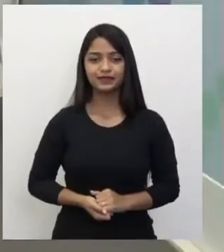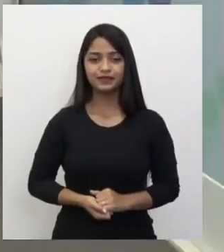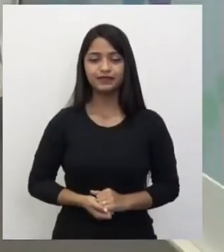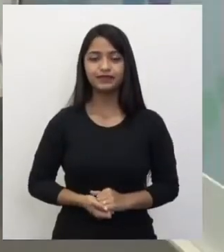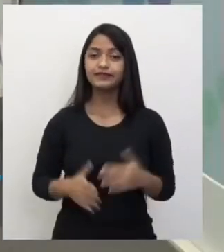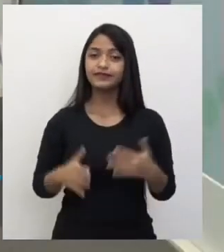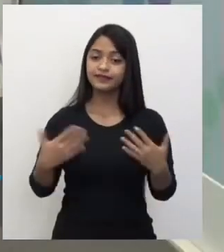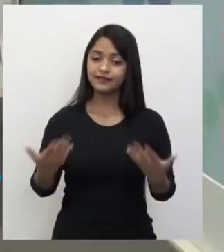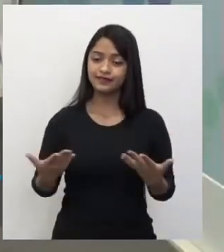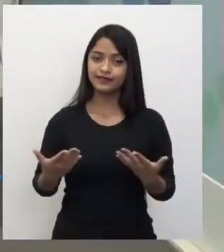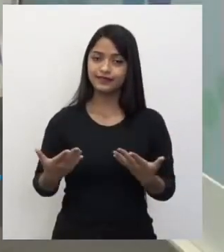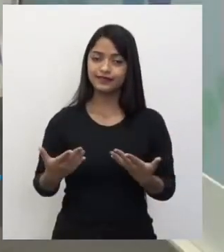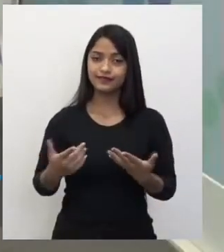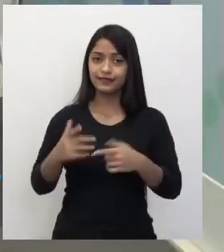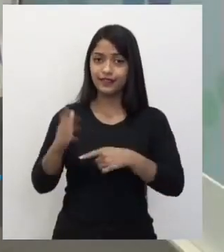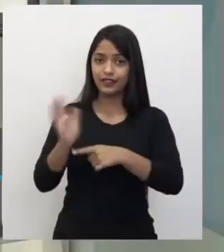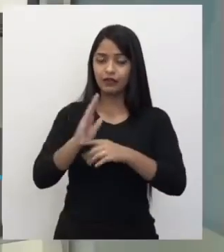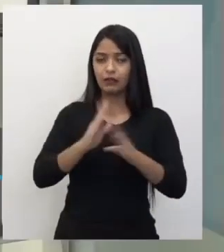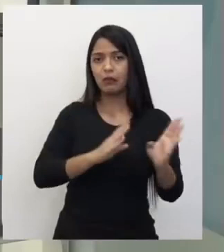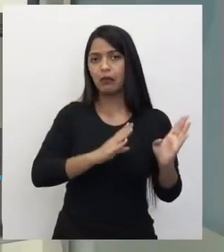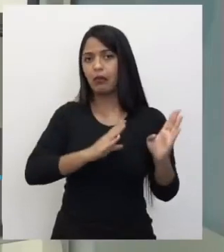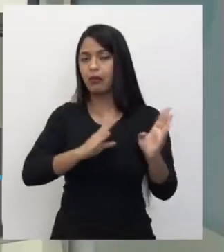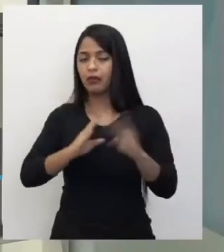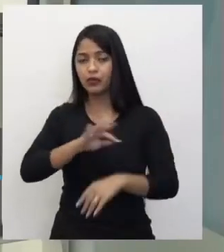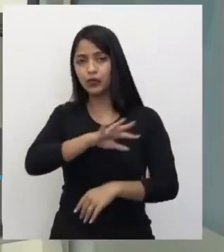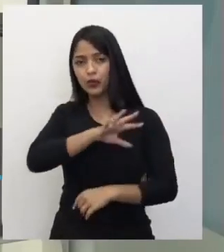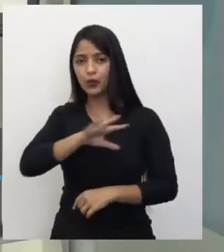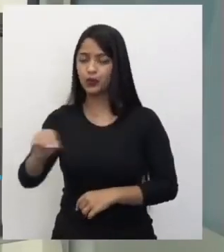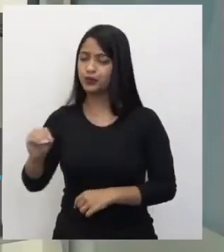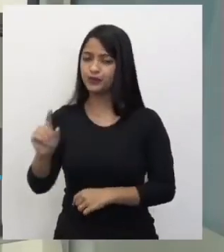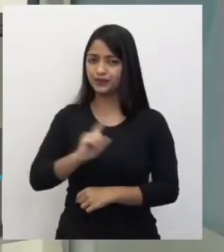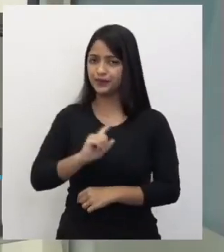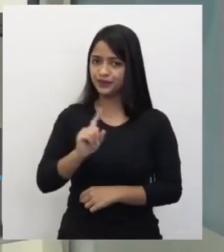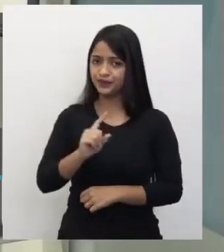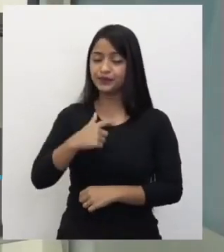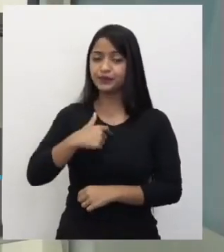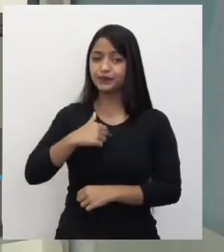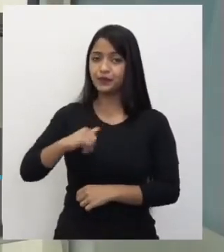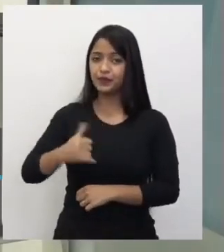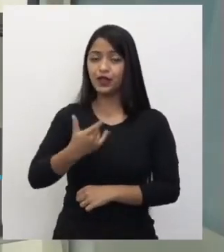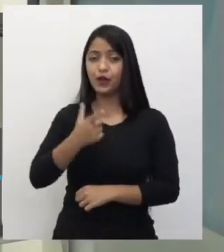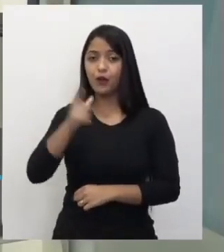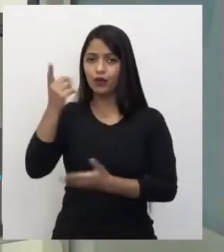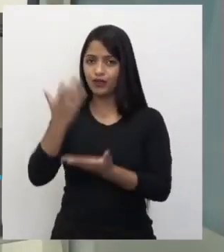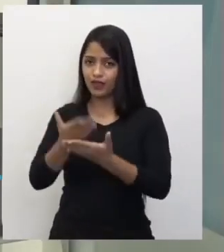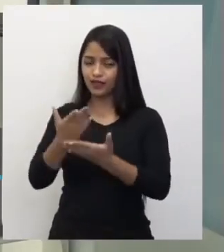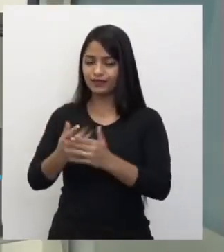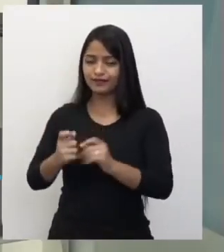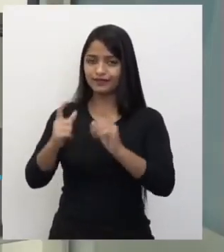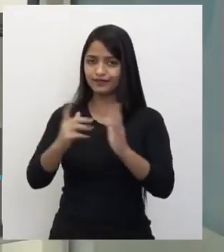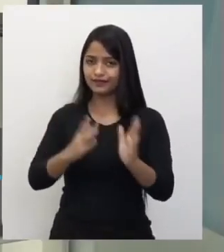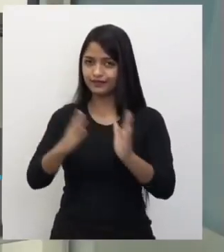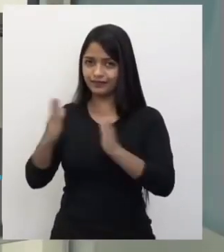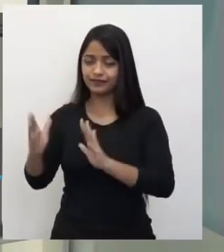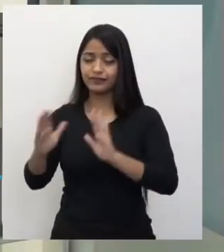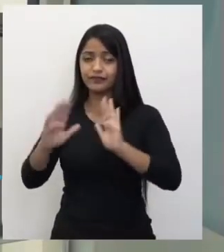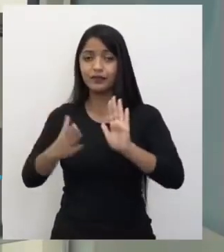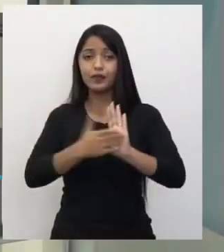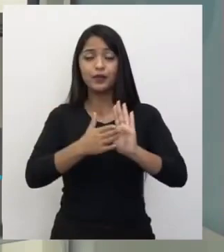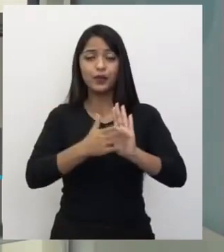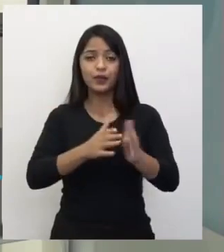É o seguinte, eu não ia passar realmente o vídeo todo, tá? Porque eu vou aproveitá-lo numa outra aula. Mas como proposta de atividade, que